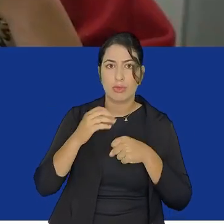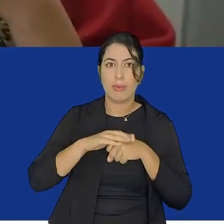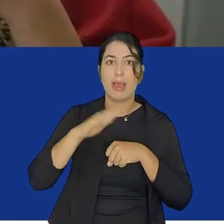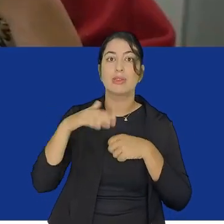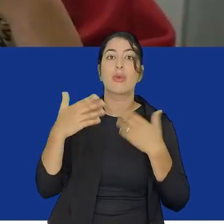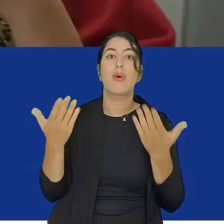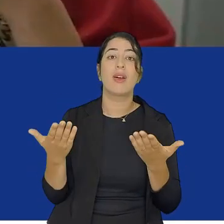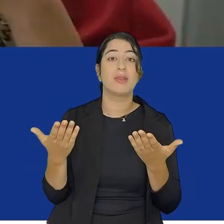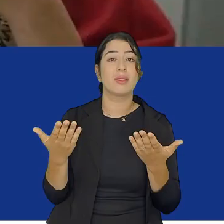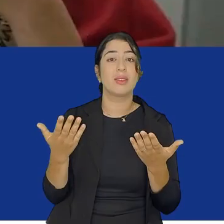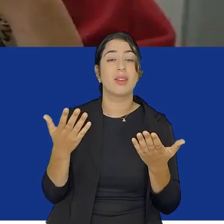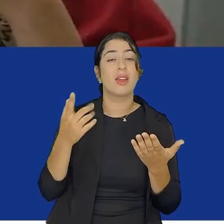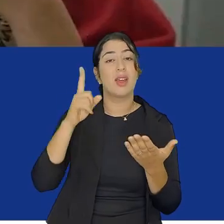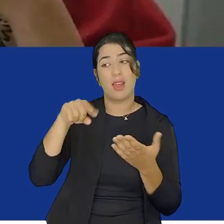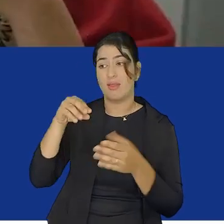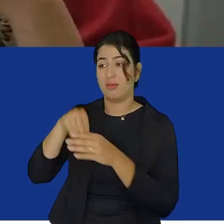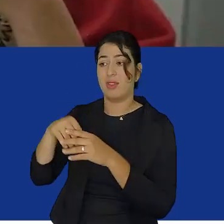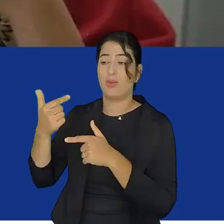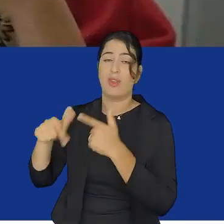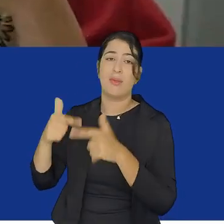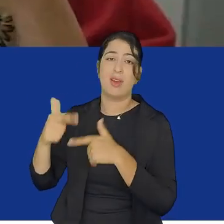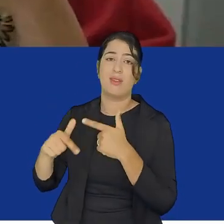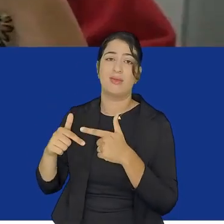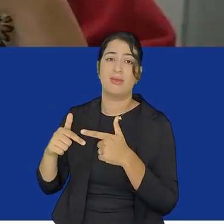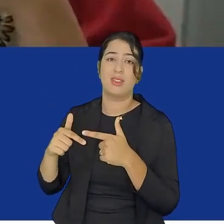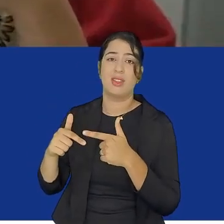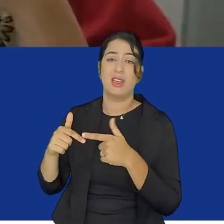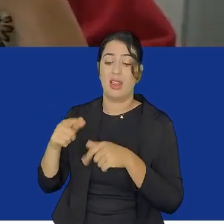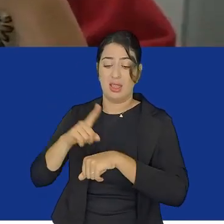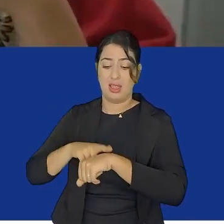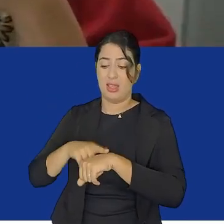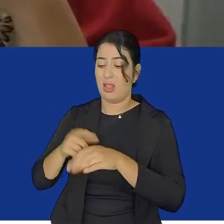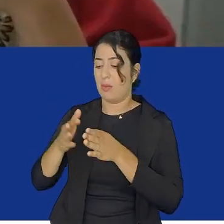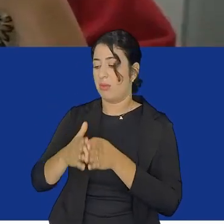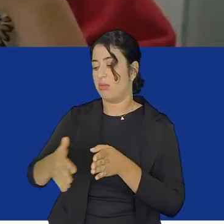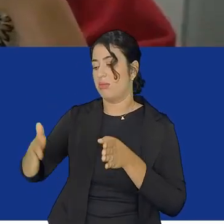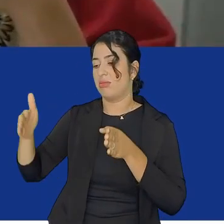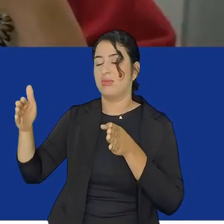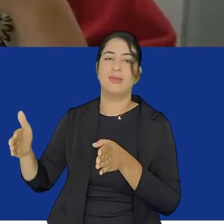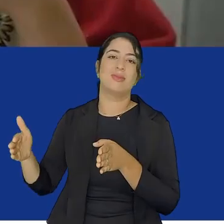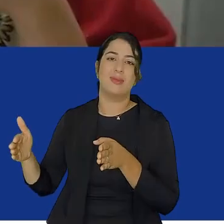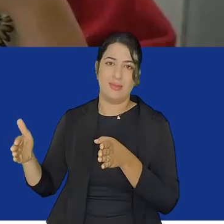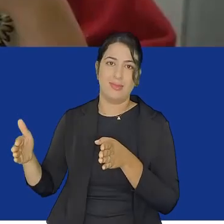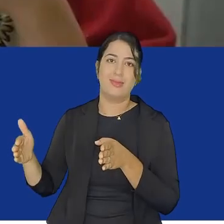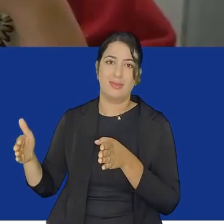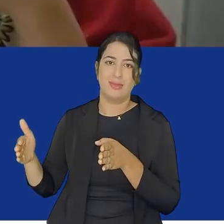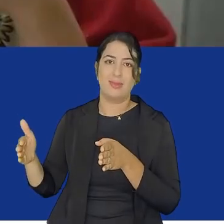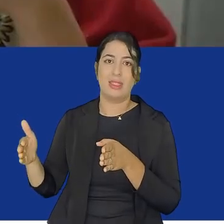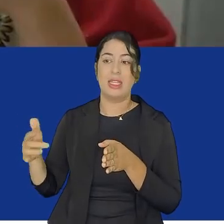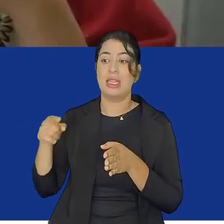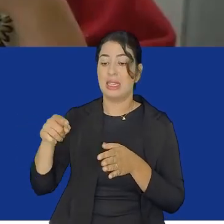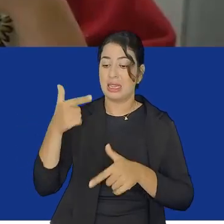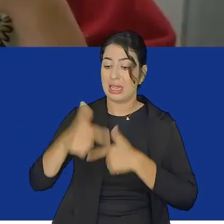vida? São as relações do trabalho. O trabalho precisa ser um